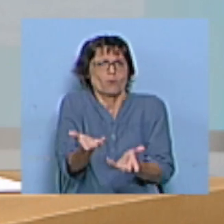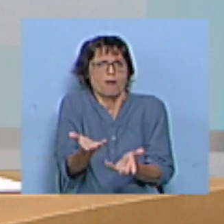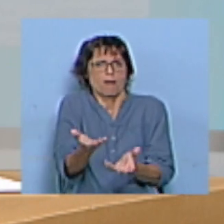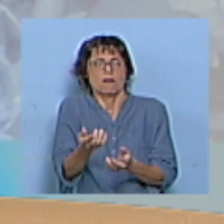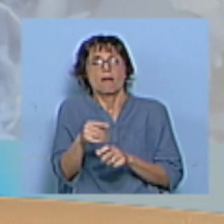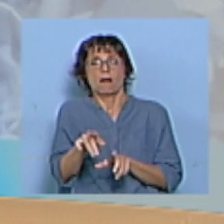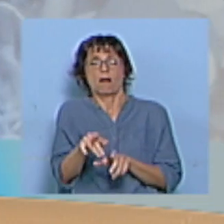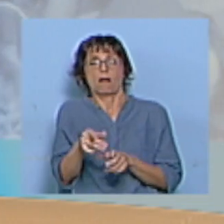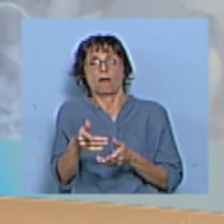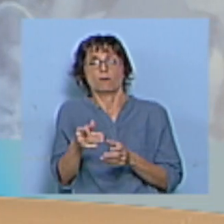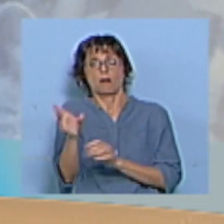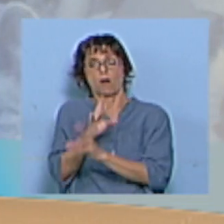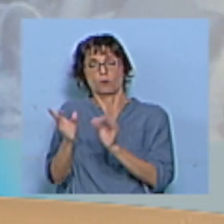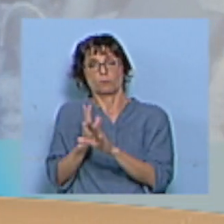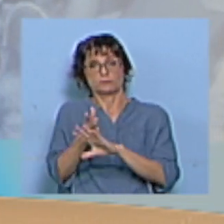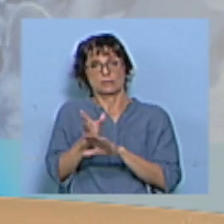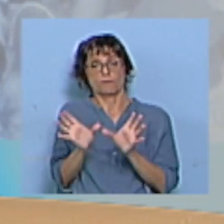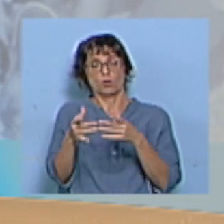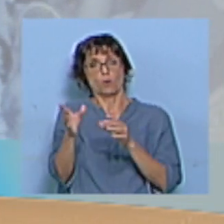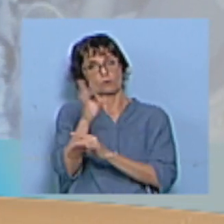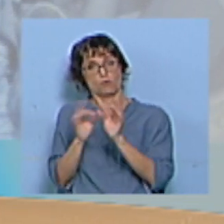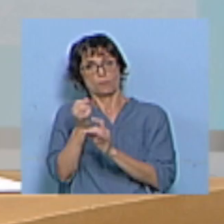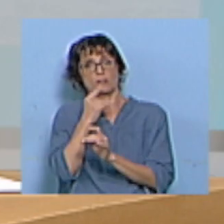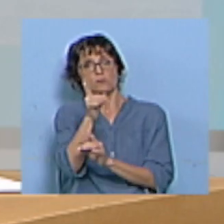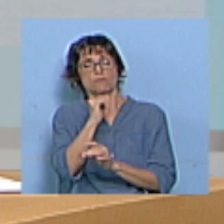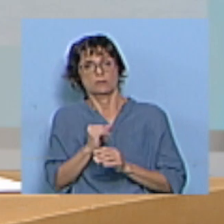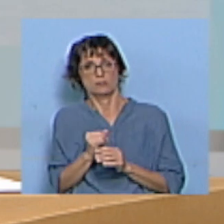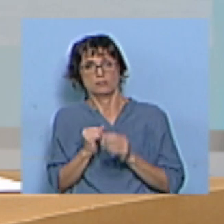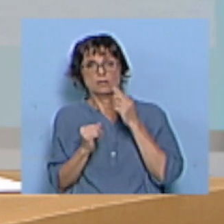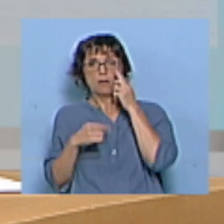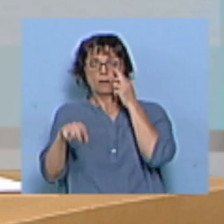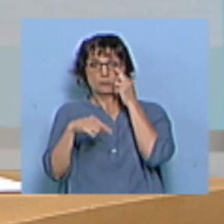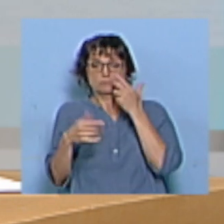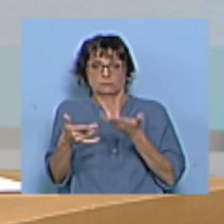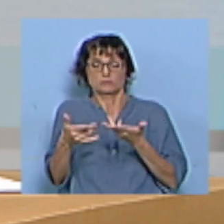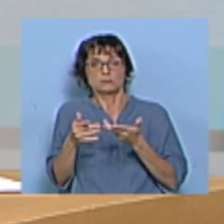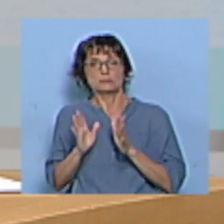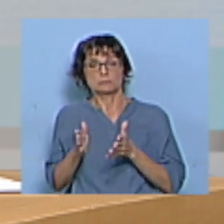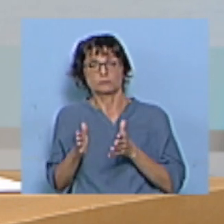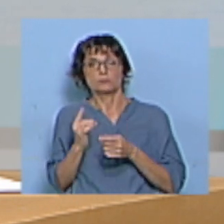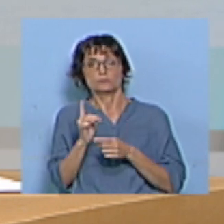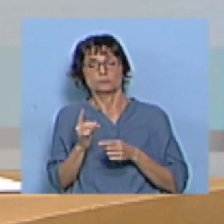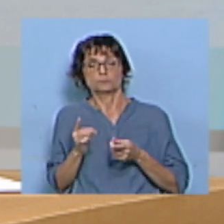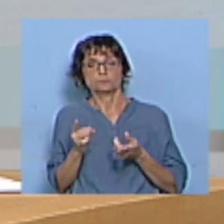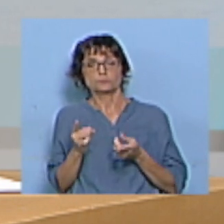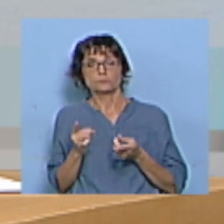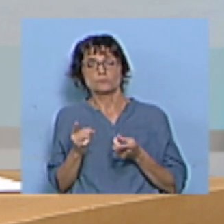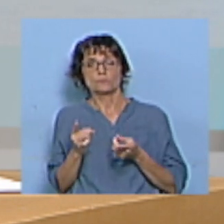a Europa, através da Comissão Europeia, disse, bom, nós precisamos pelo menos de